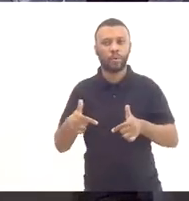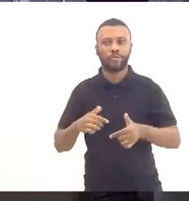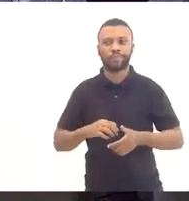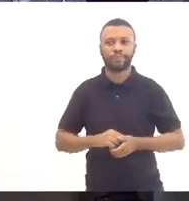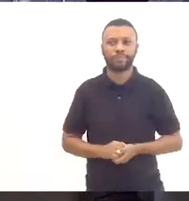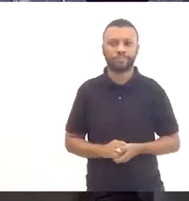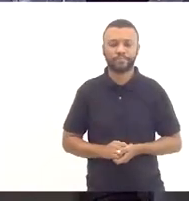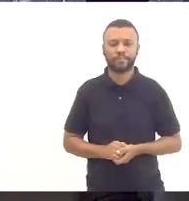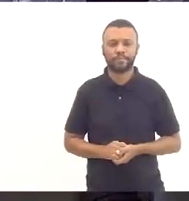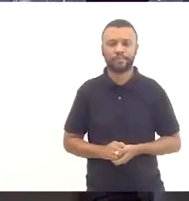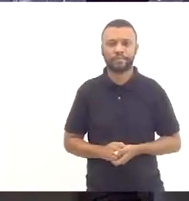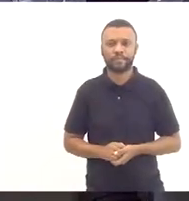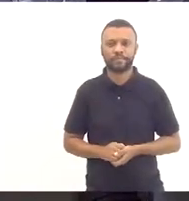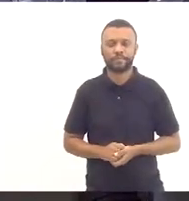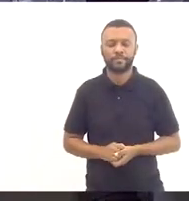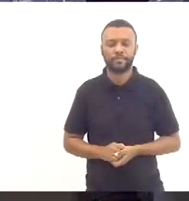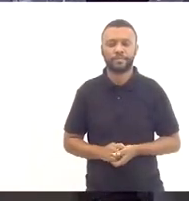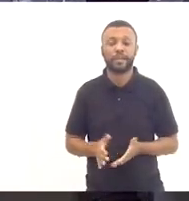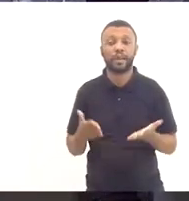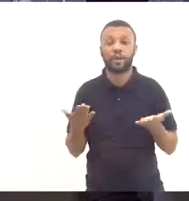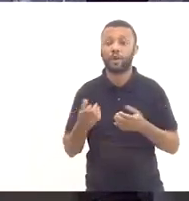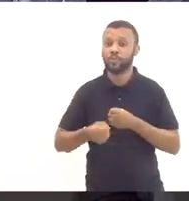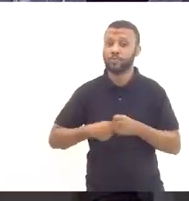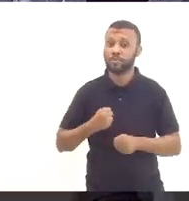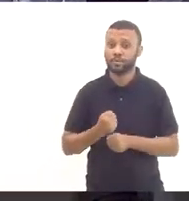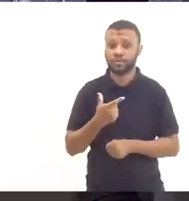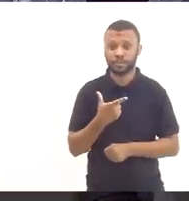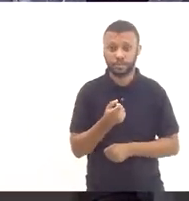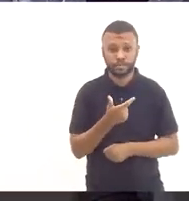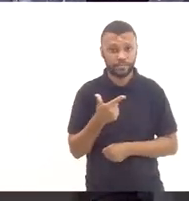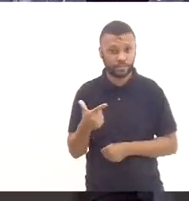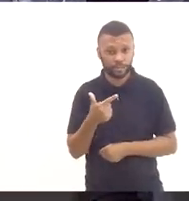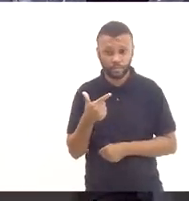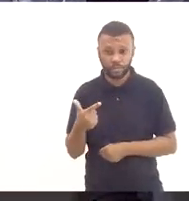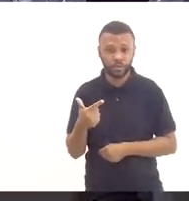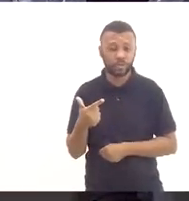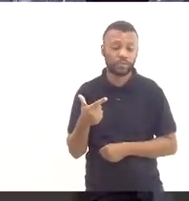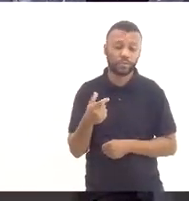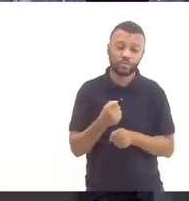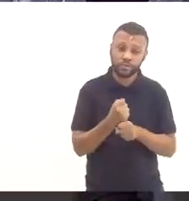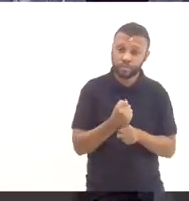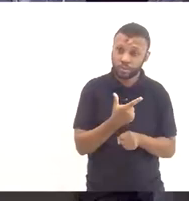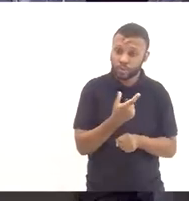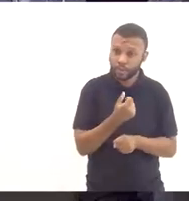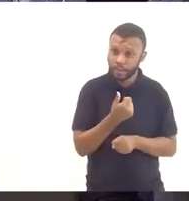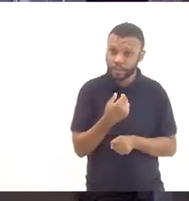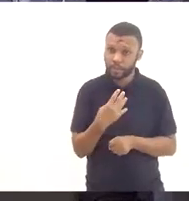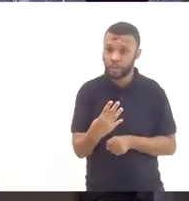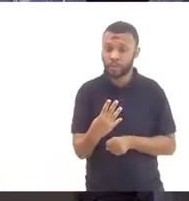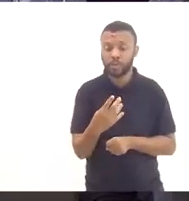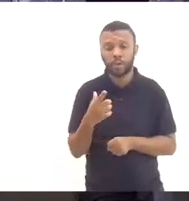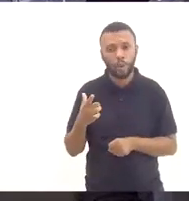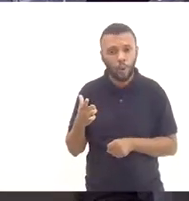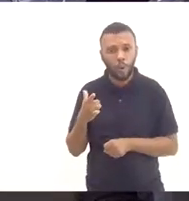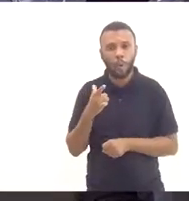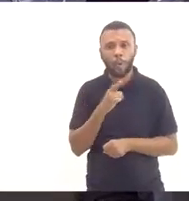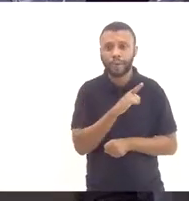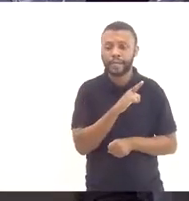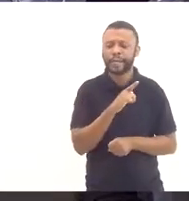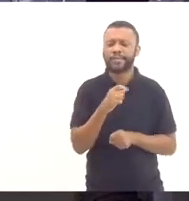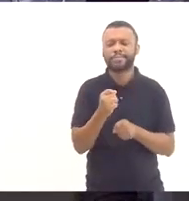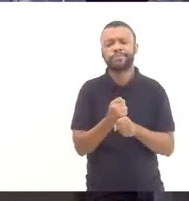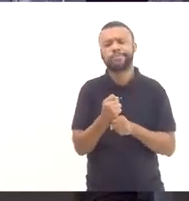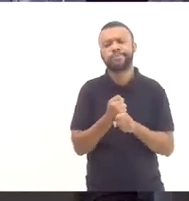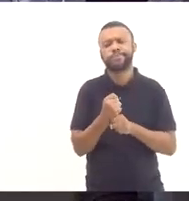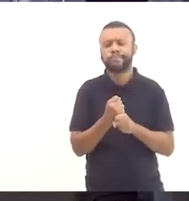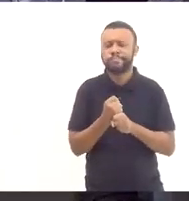e ele ele agora em 2022 de 2014 e agora em 2022 que eu consegui depois